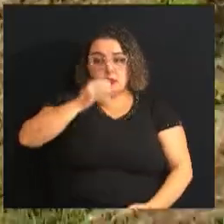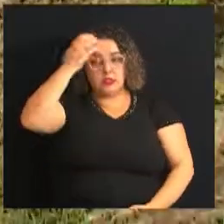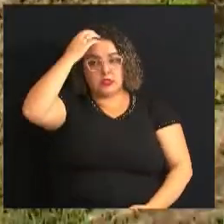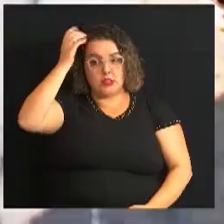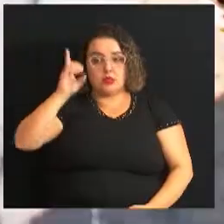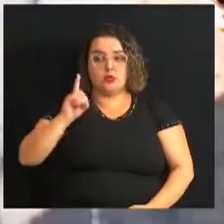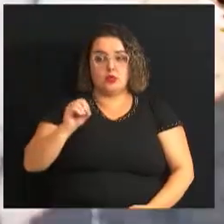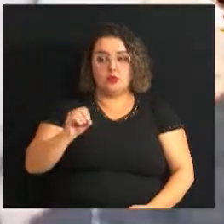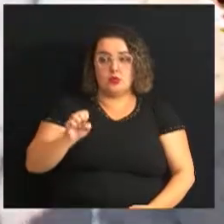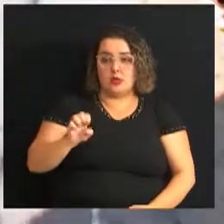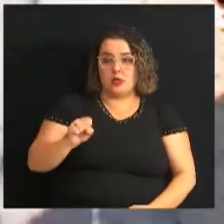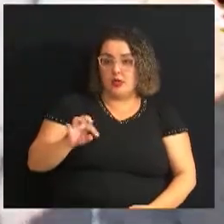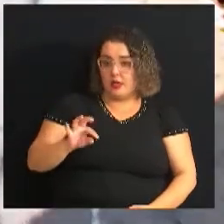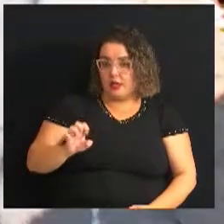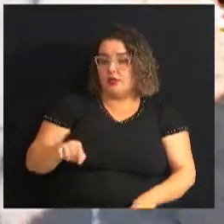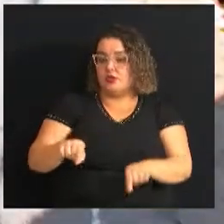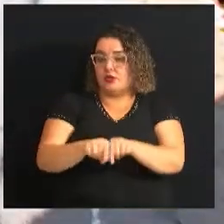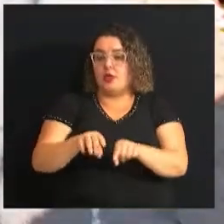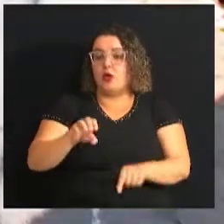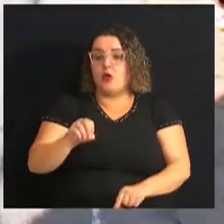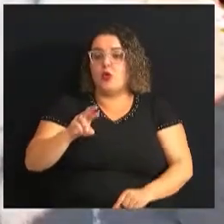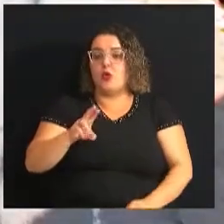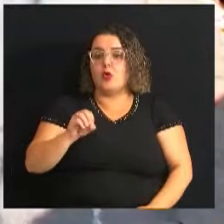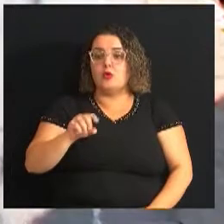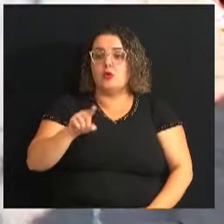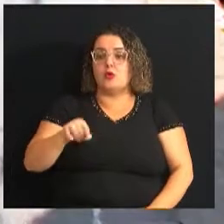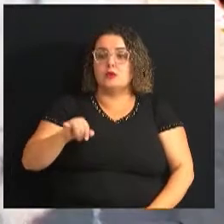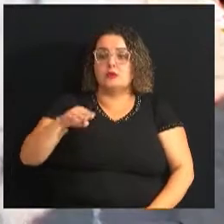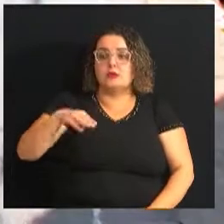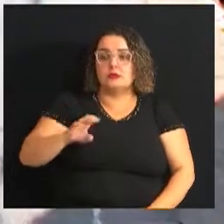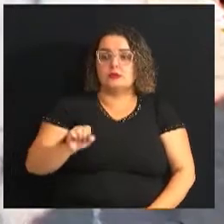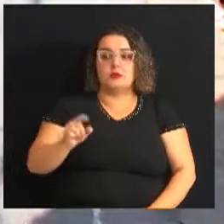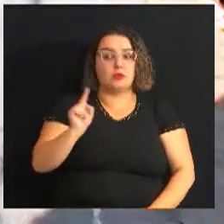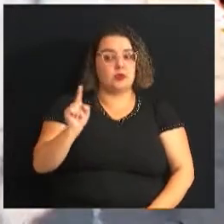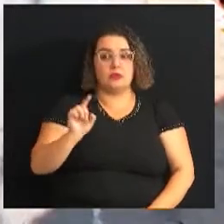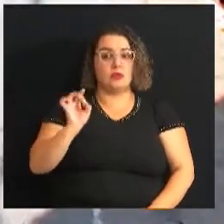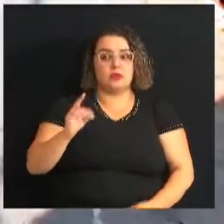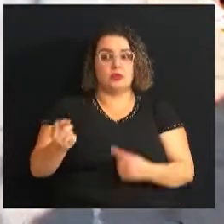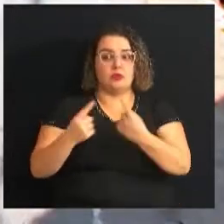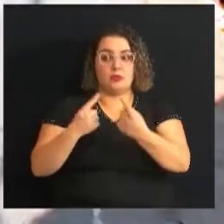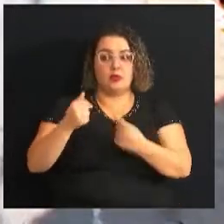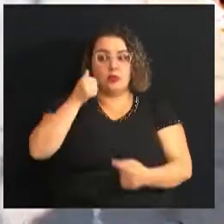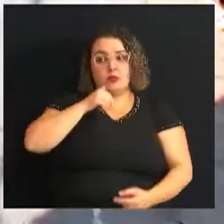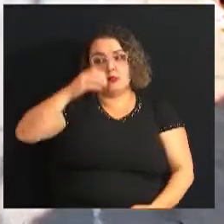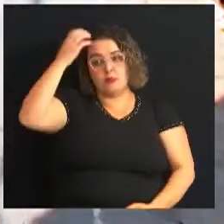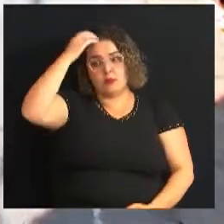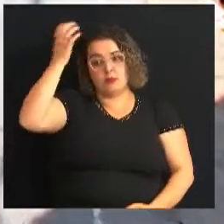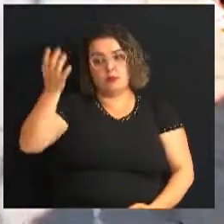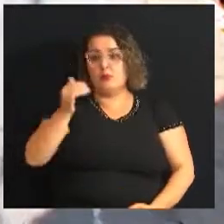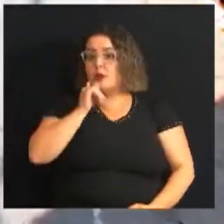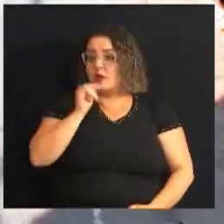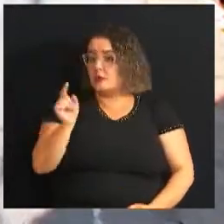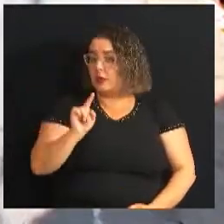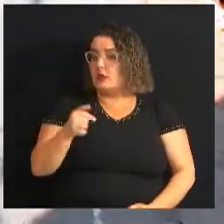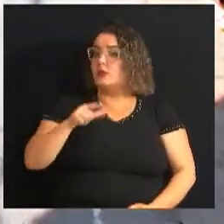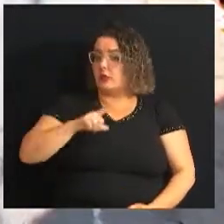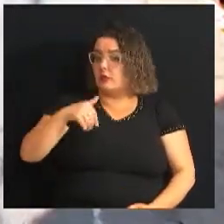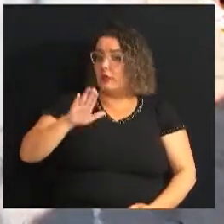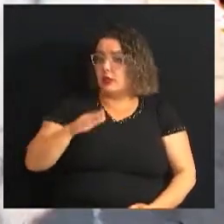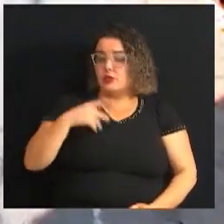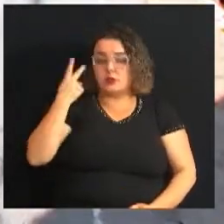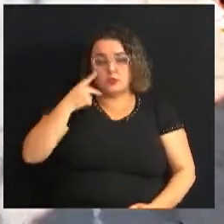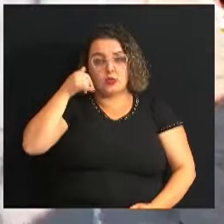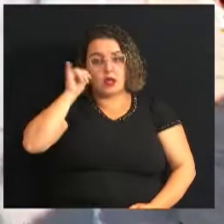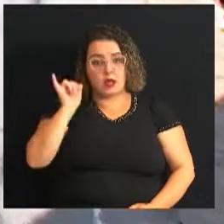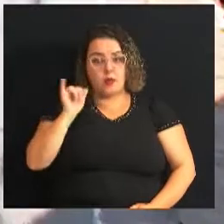Orozimbo Maia. E não são apenas nessas avenidas não, como aqui na Princesa do Oeste, por exemplo. O vereador Paulo Búfalo, presidente